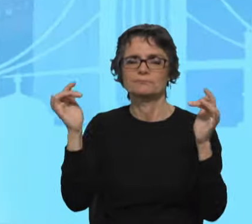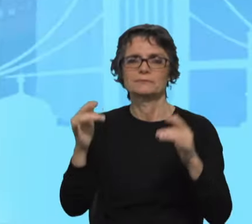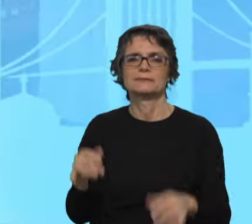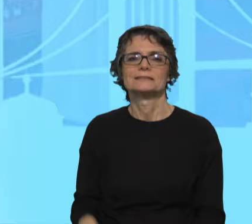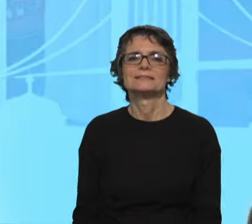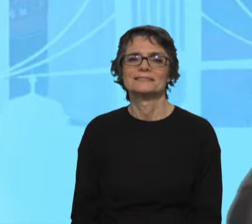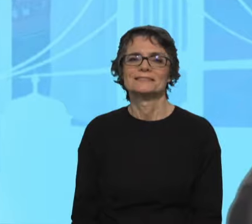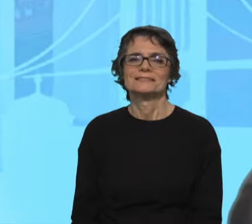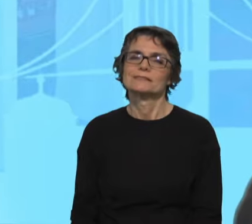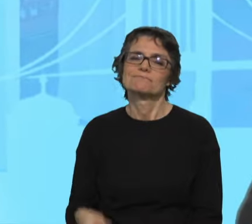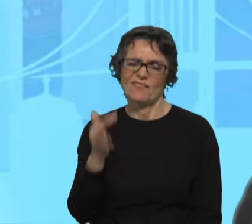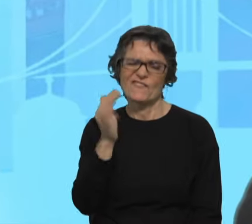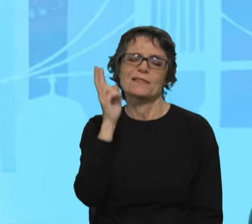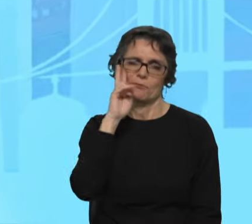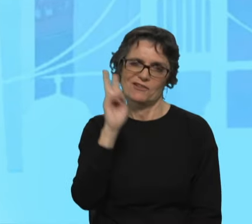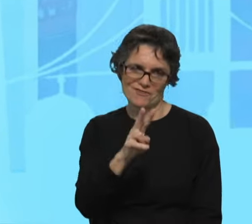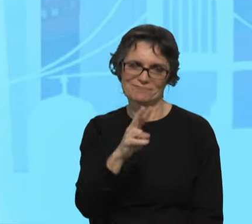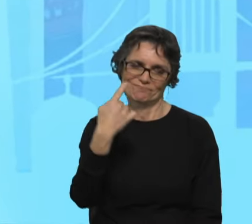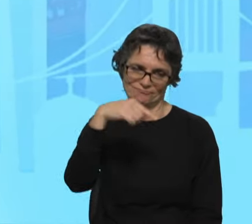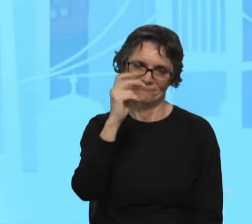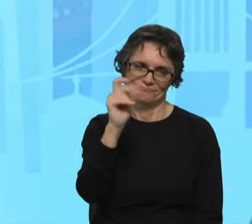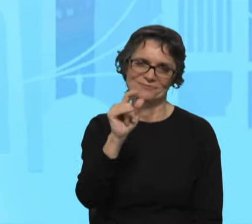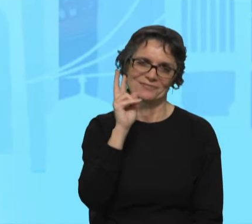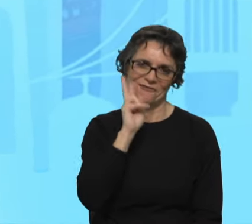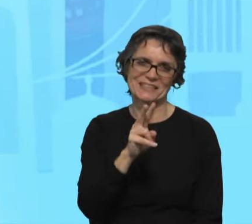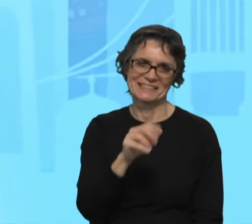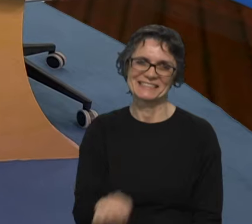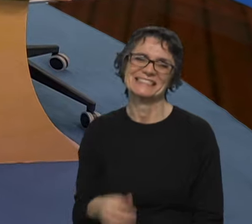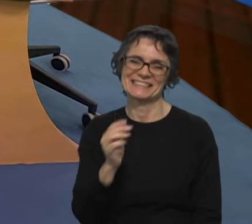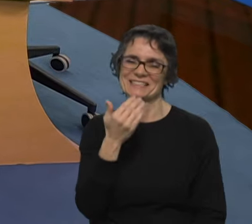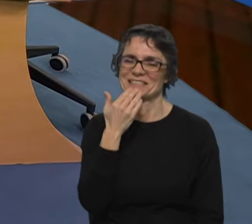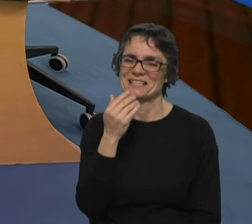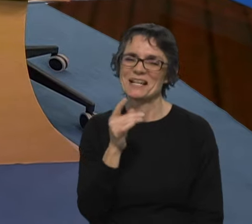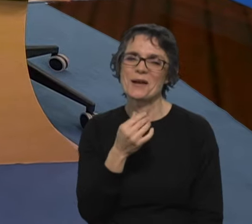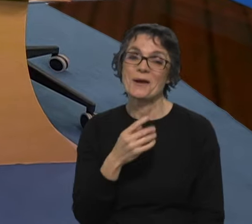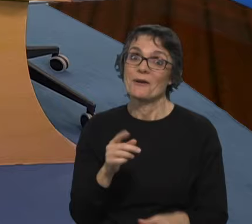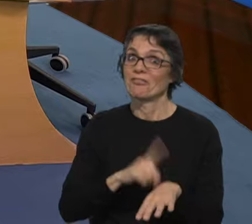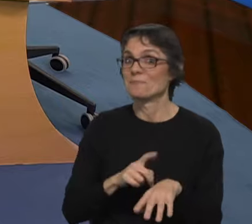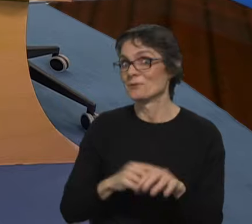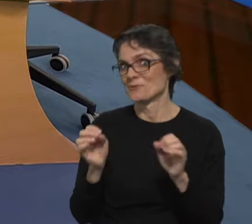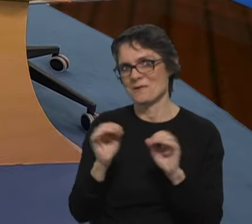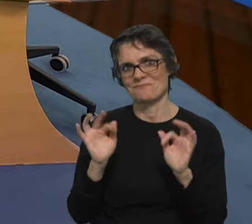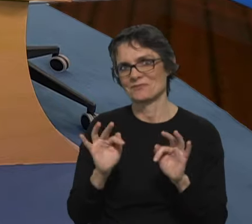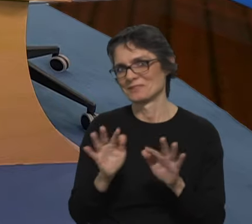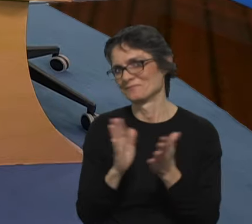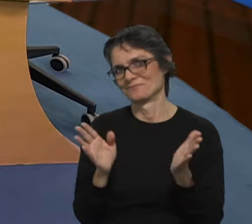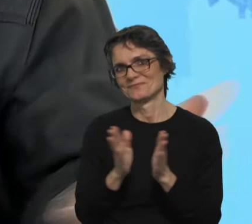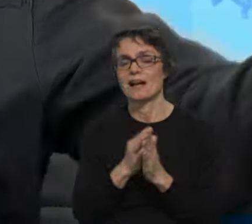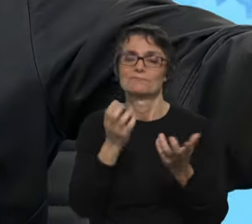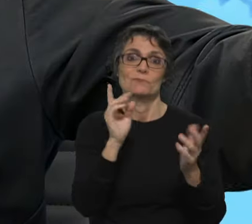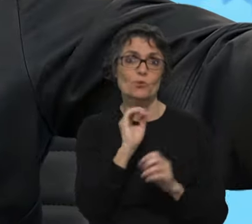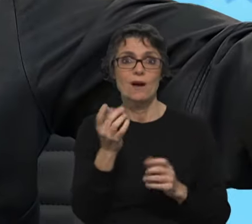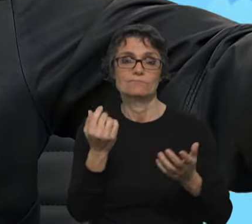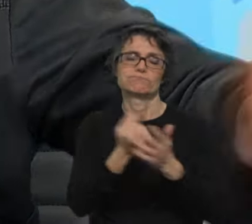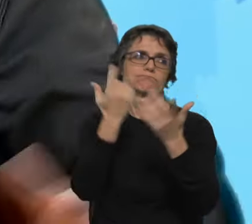nada como ir lá pessoalmente ver e presenciar Professor António catana o tempo não temos mais tempo infelizmente portanto agora